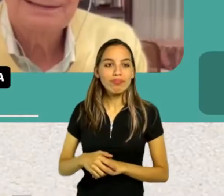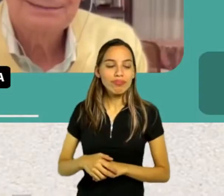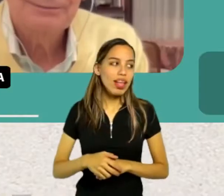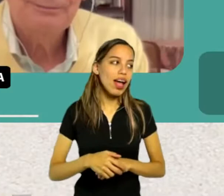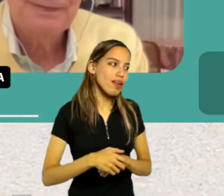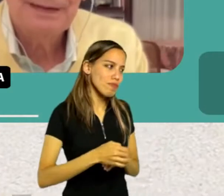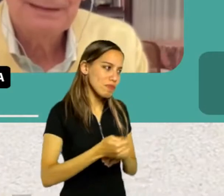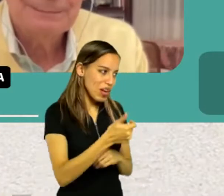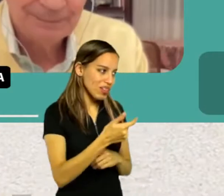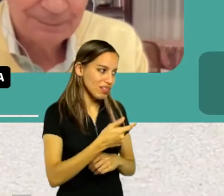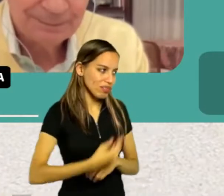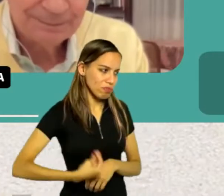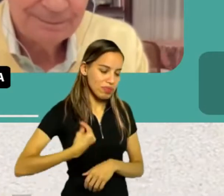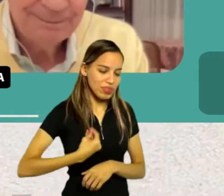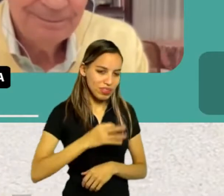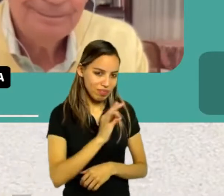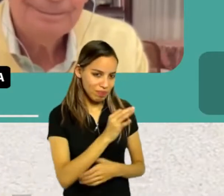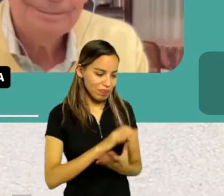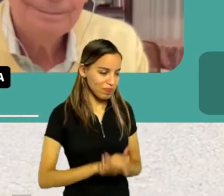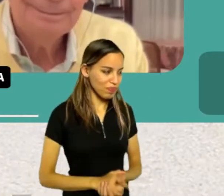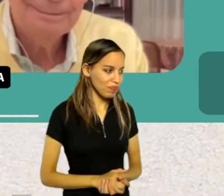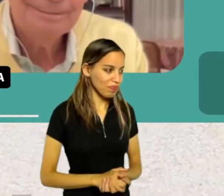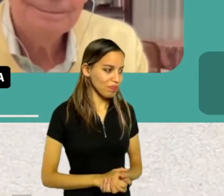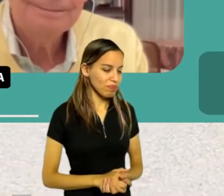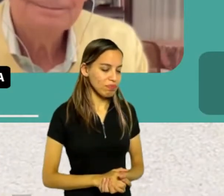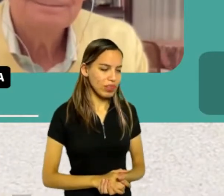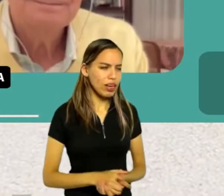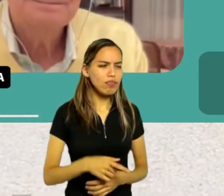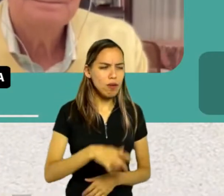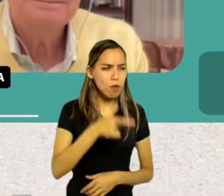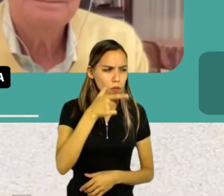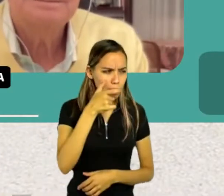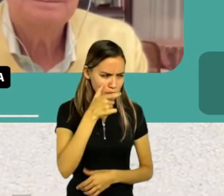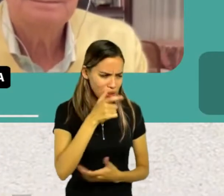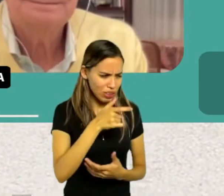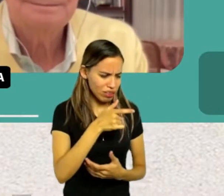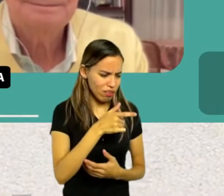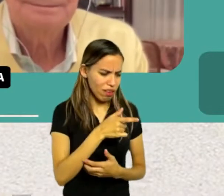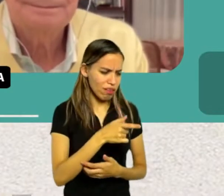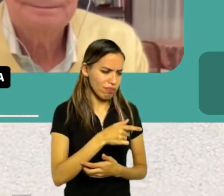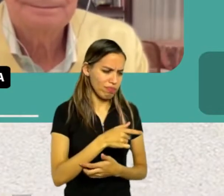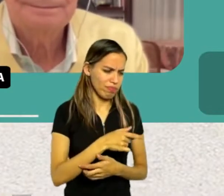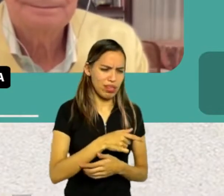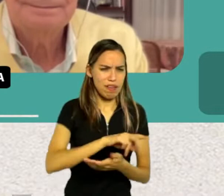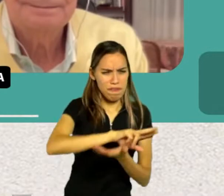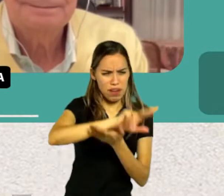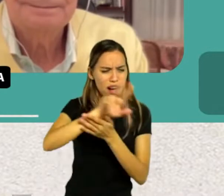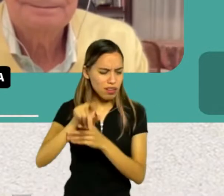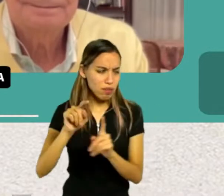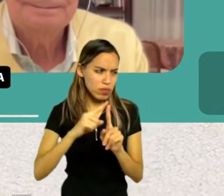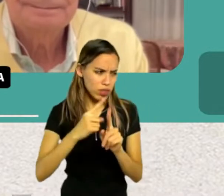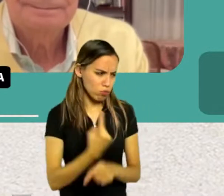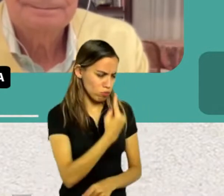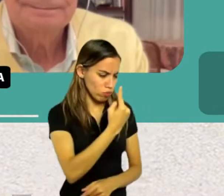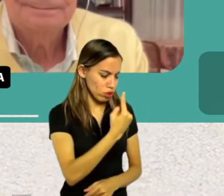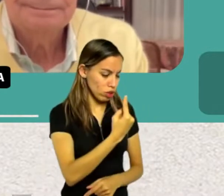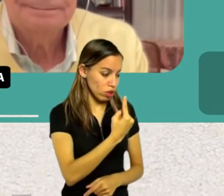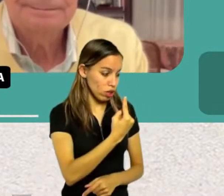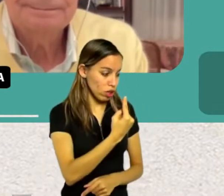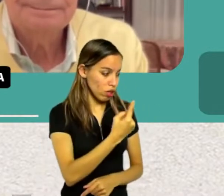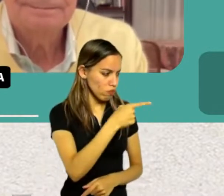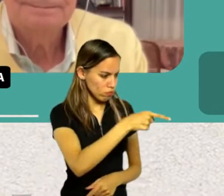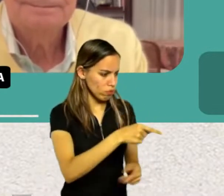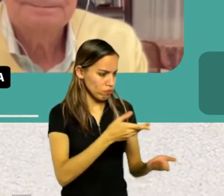Uma coisa aqui que me deu curiosidade, entre tantas. Você, quando passou na